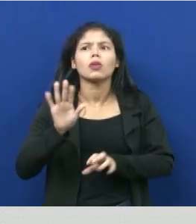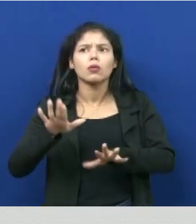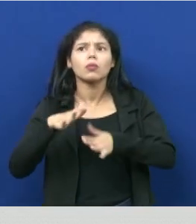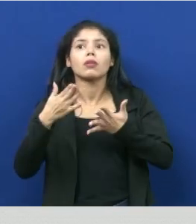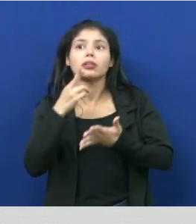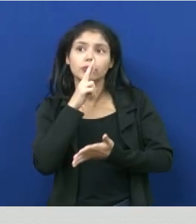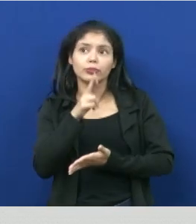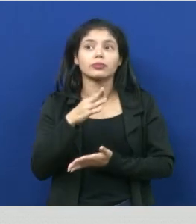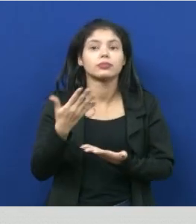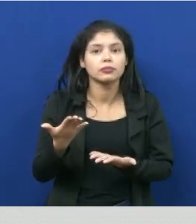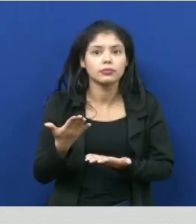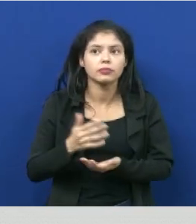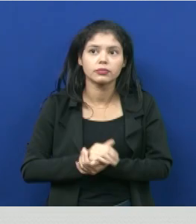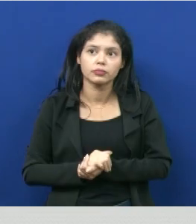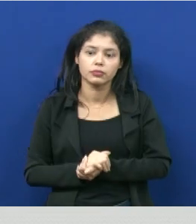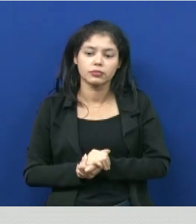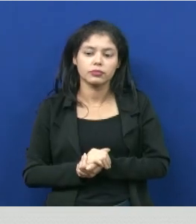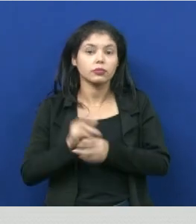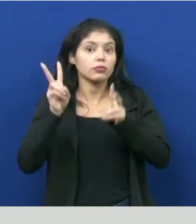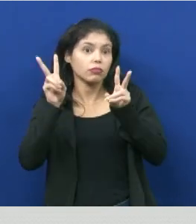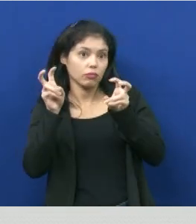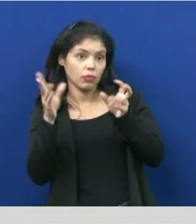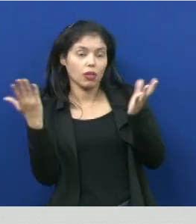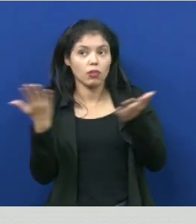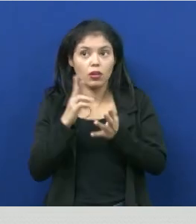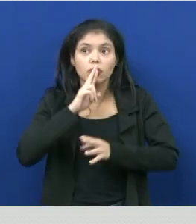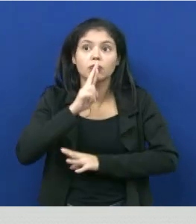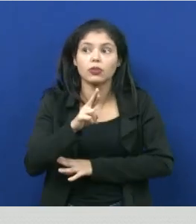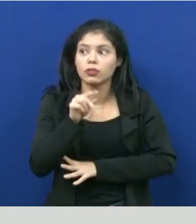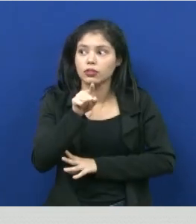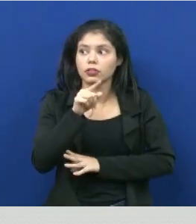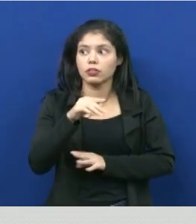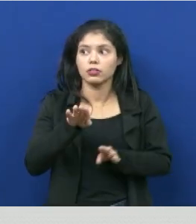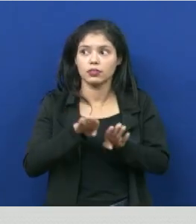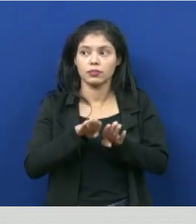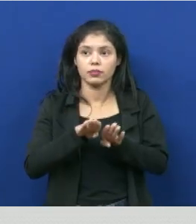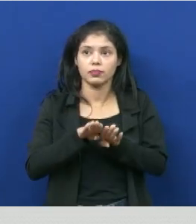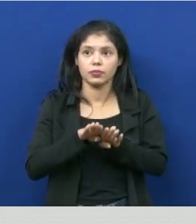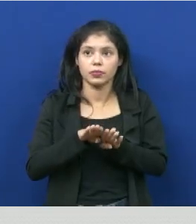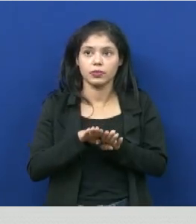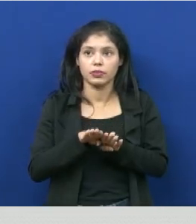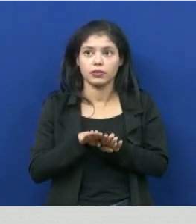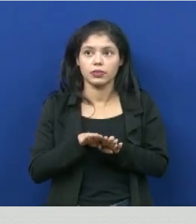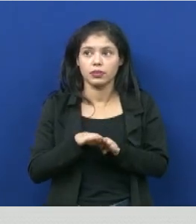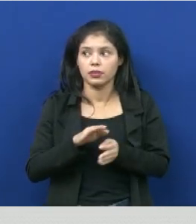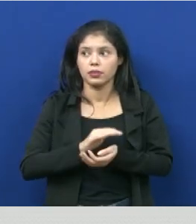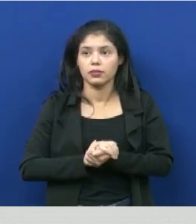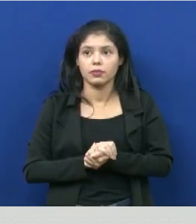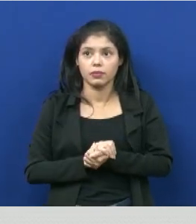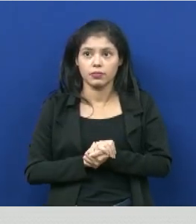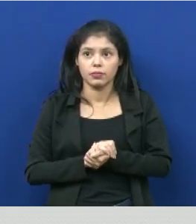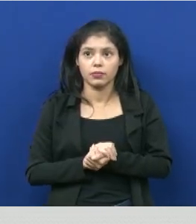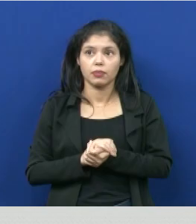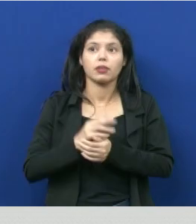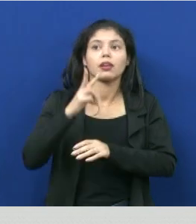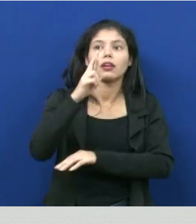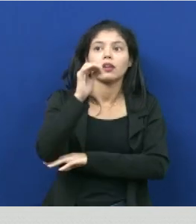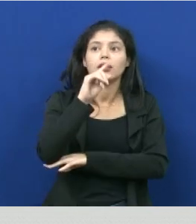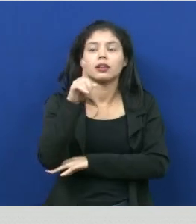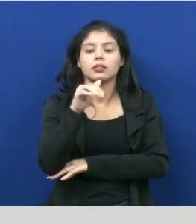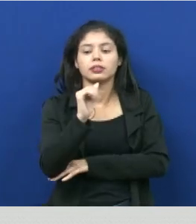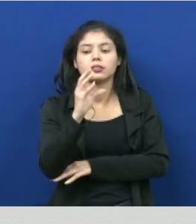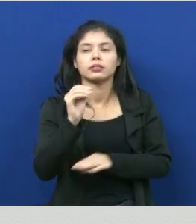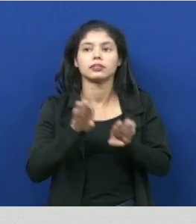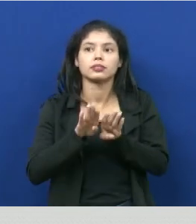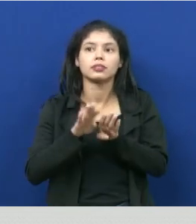comando da questão. Que conclusão podemos tirar da informação? Então, quando ele fala para a gente que a razão